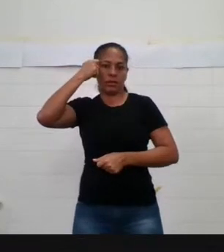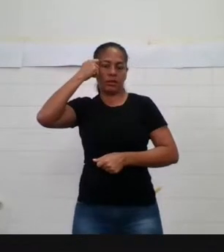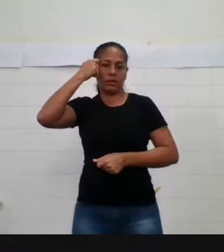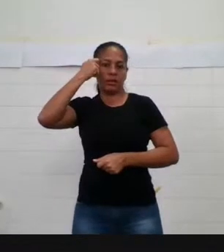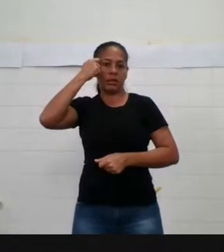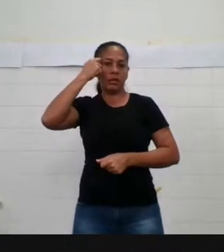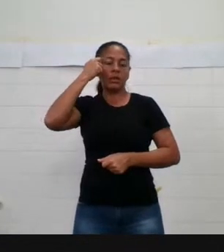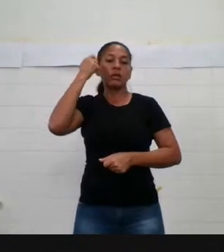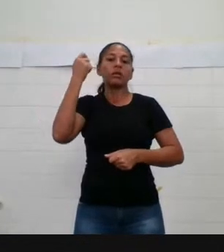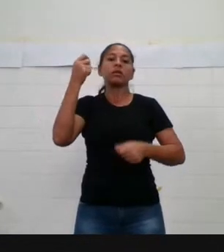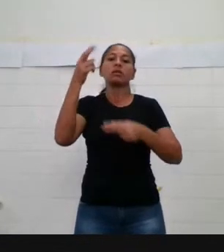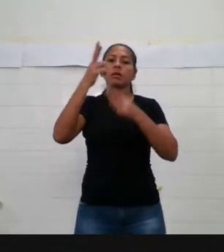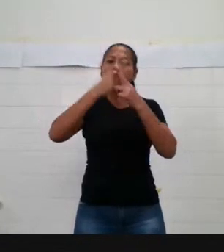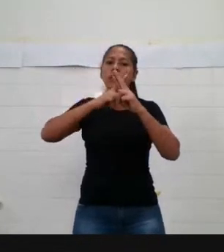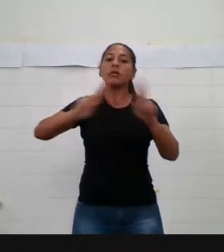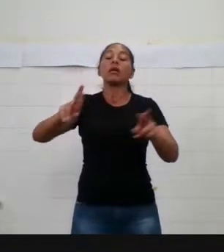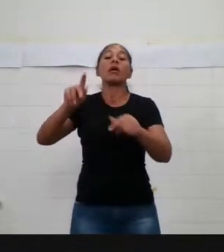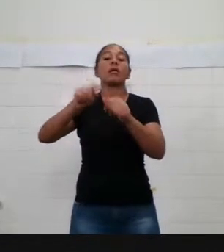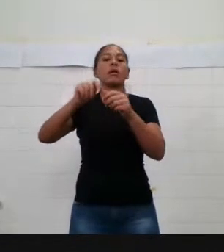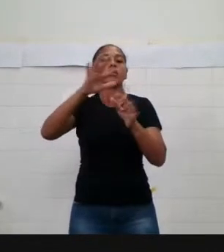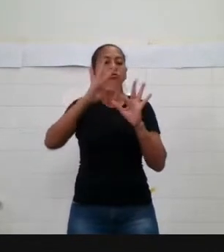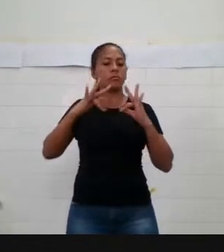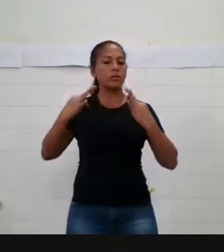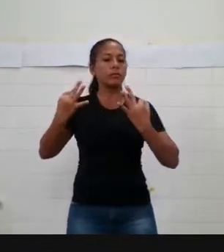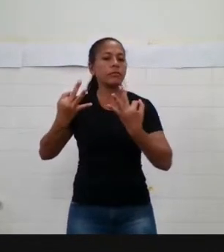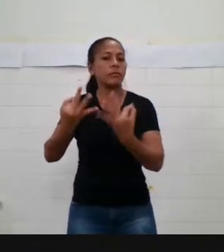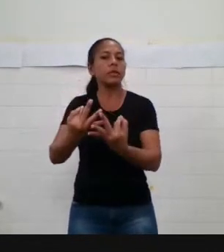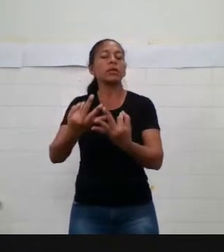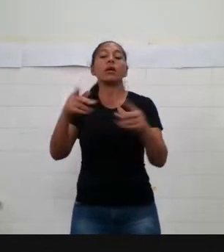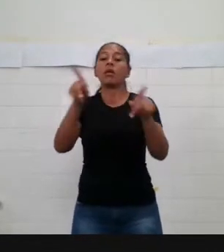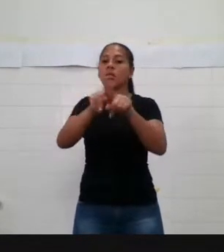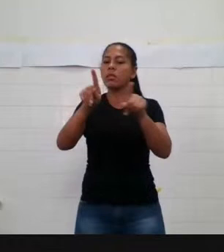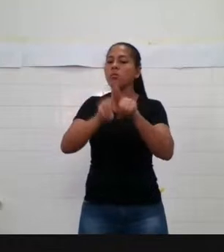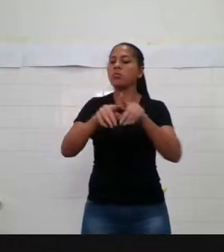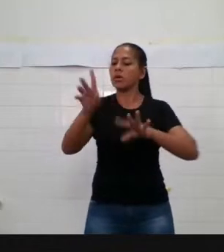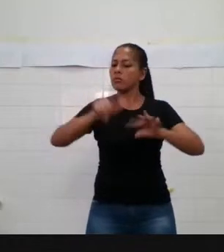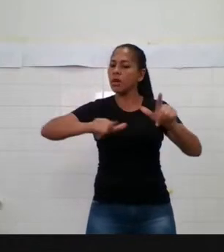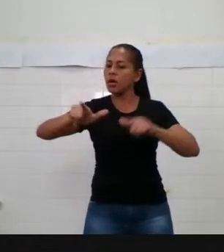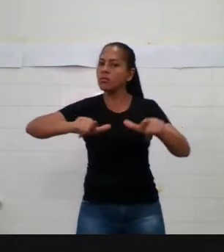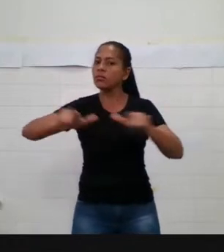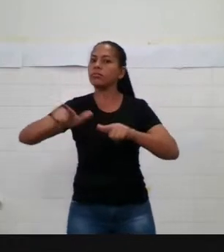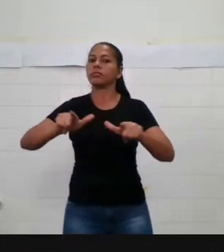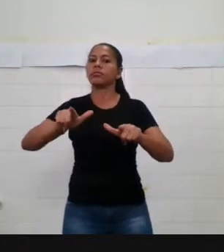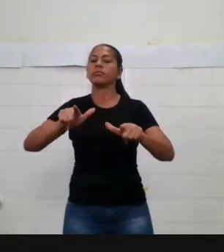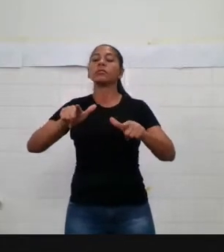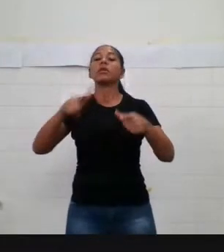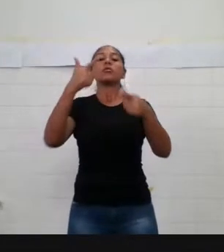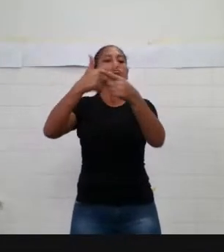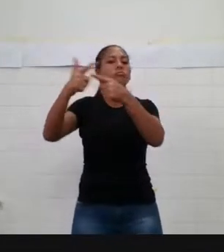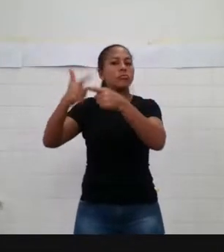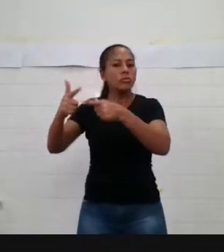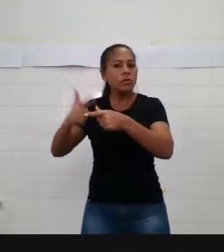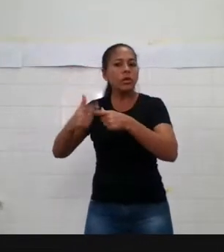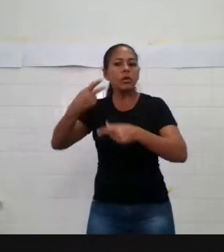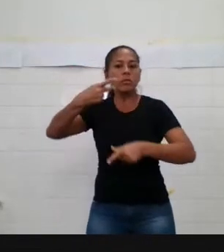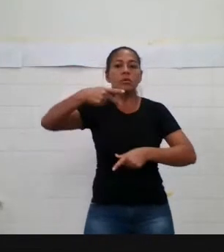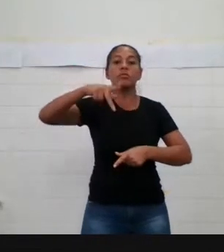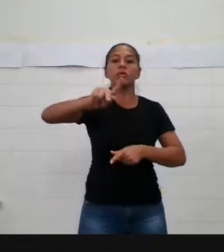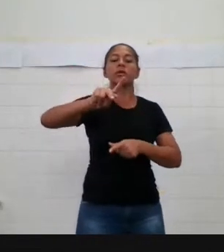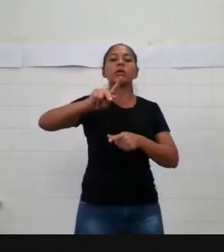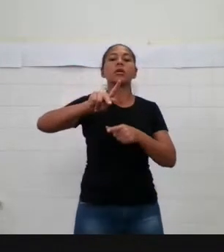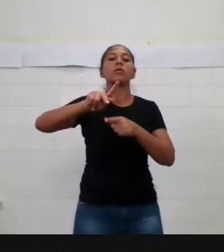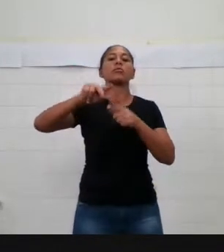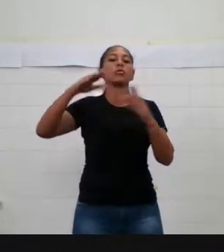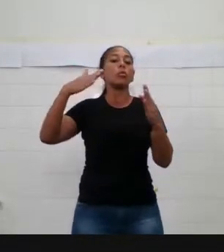à família, dos dilemas da mulher negra em relação ao trabalho, dos dilemas da mulher negra em relação à sua própria